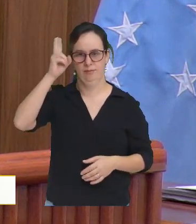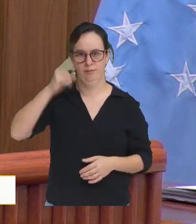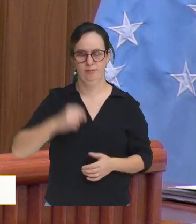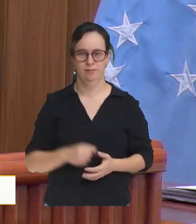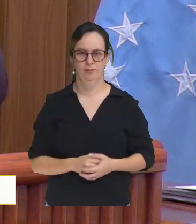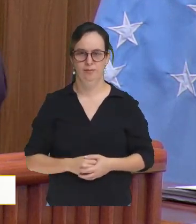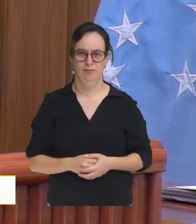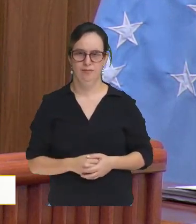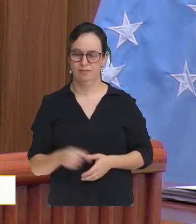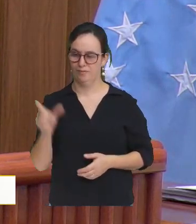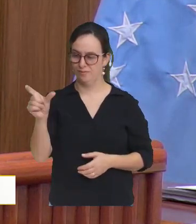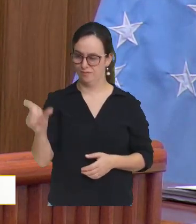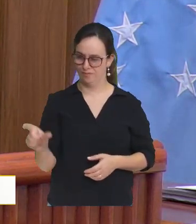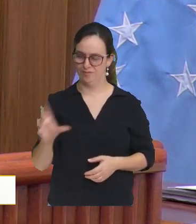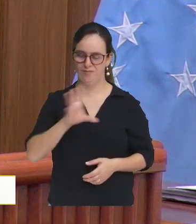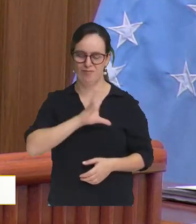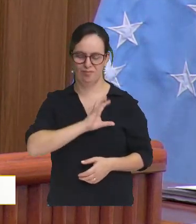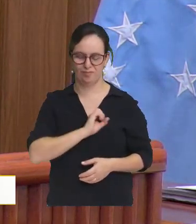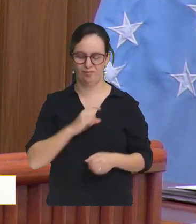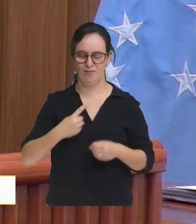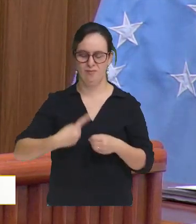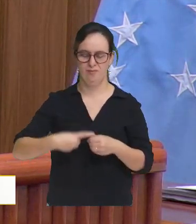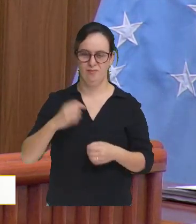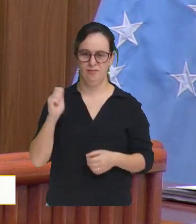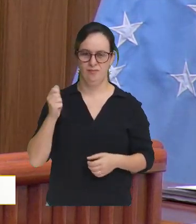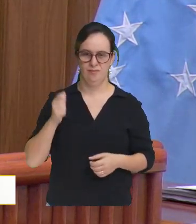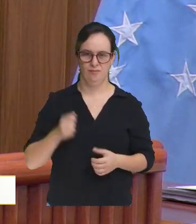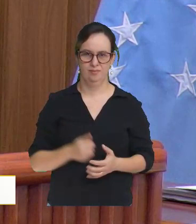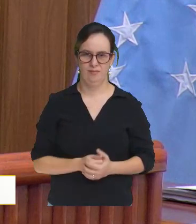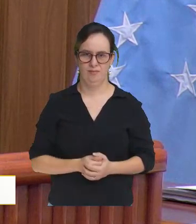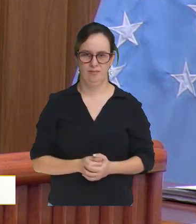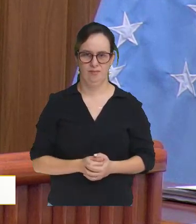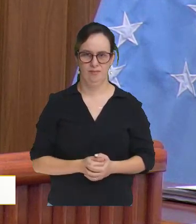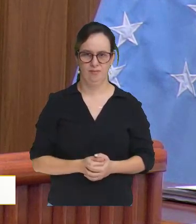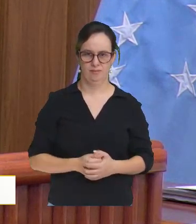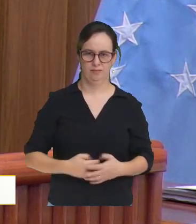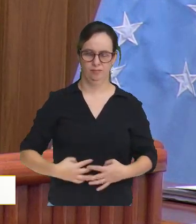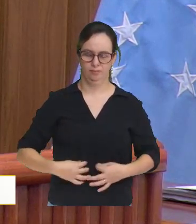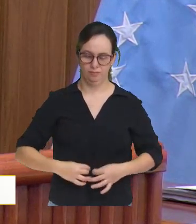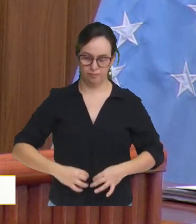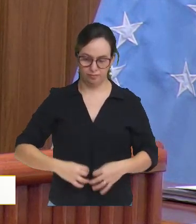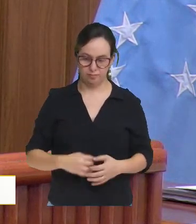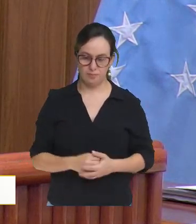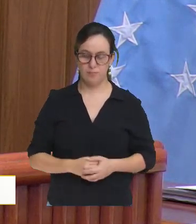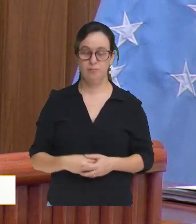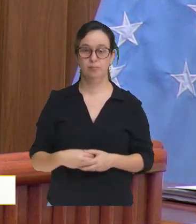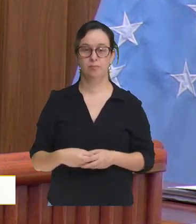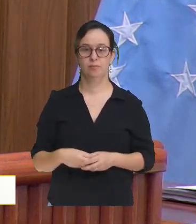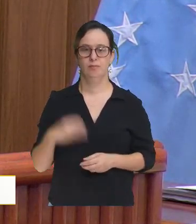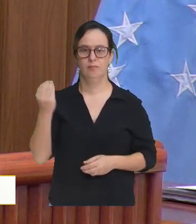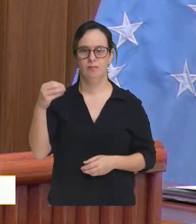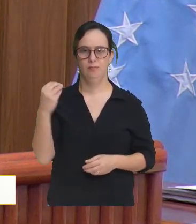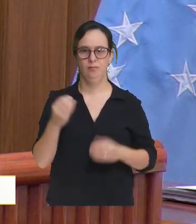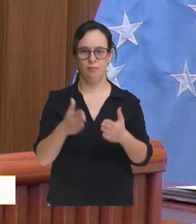nossa cidade de Assis. Ao propormos como designação da Alameda H,